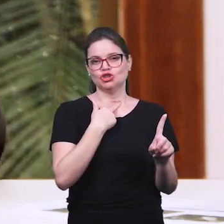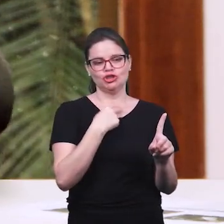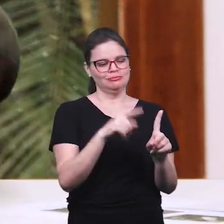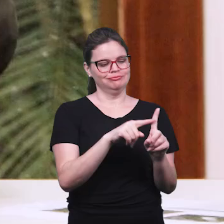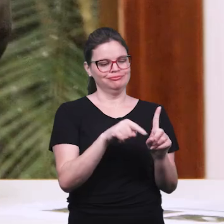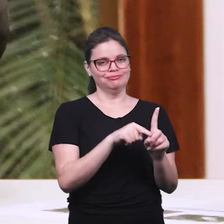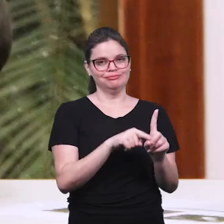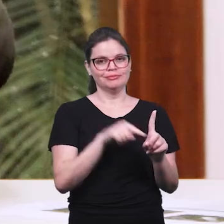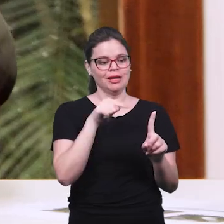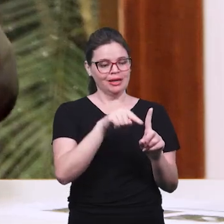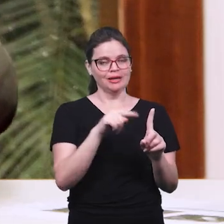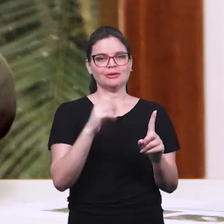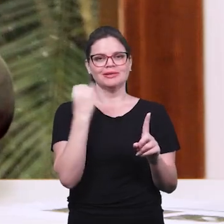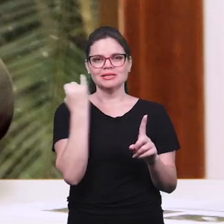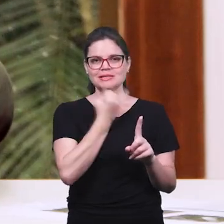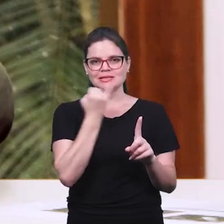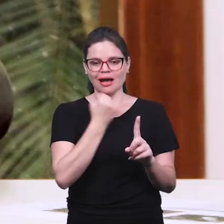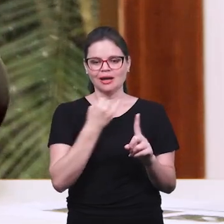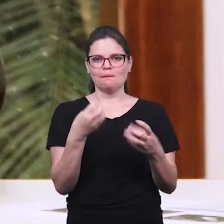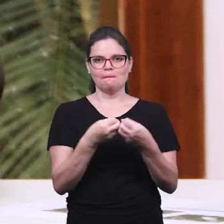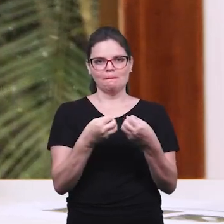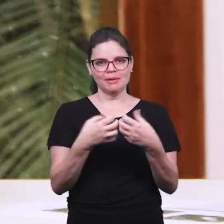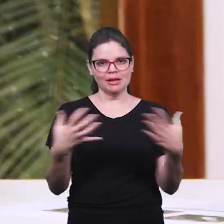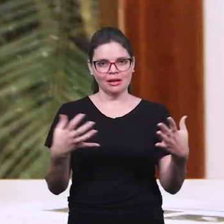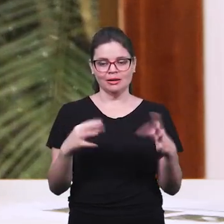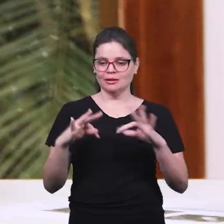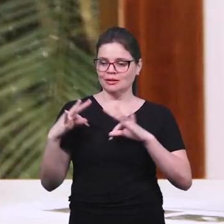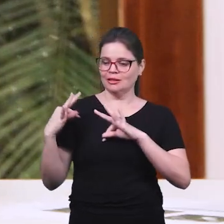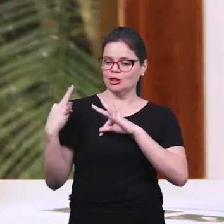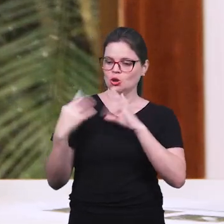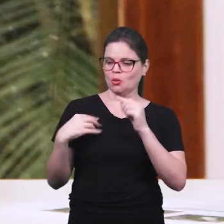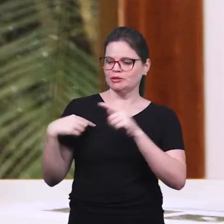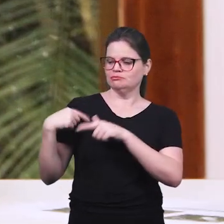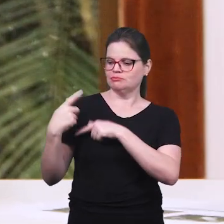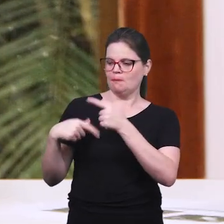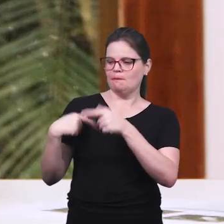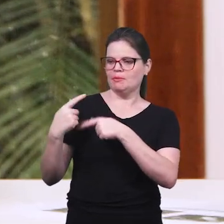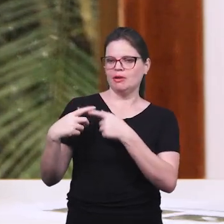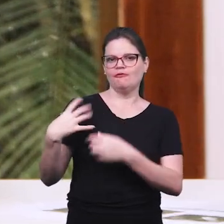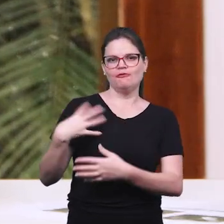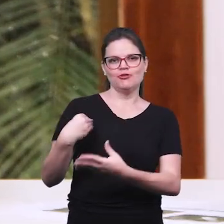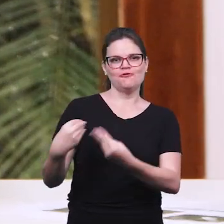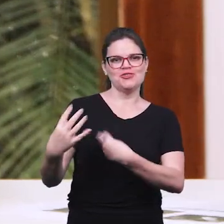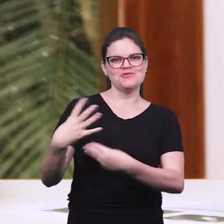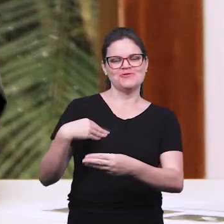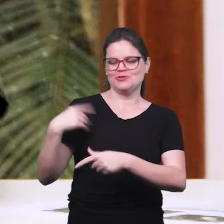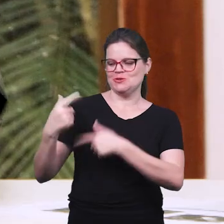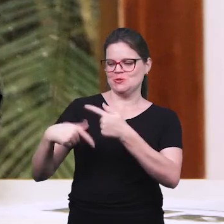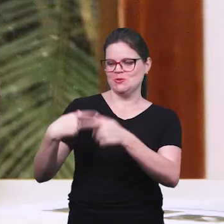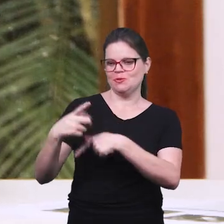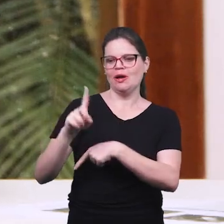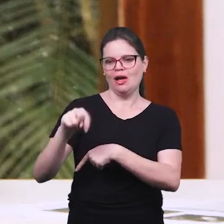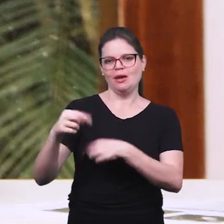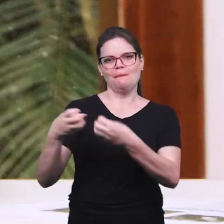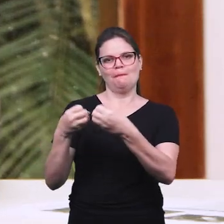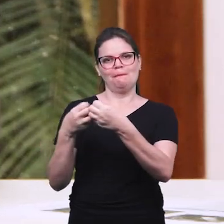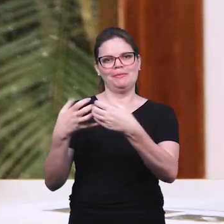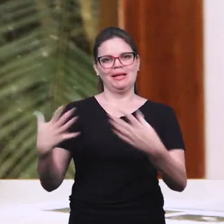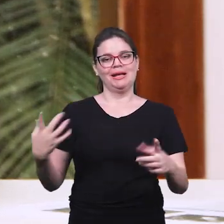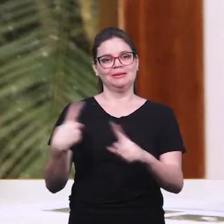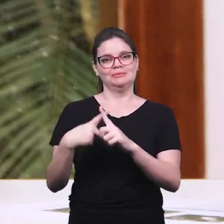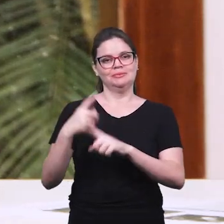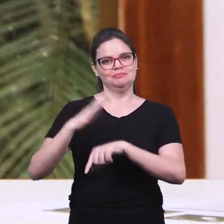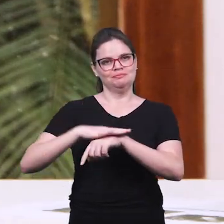milagre. E toda a descendência de Isaque, de onde viria o povo de Israel, é um milagre, porque foi gerado